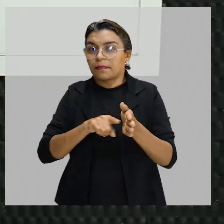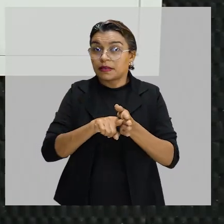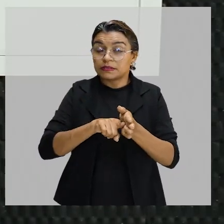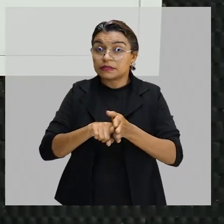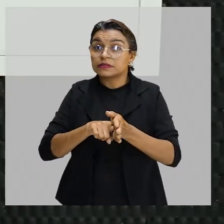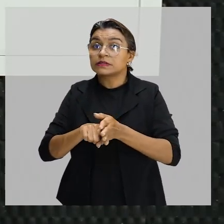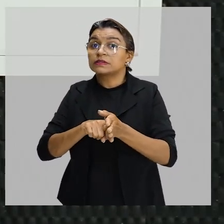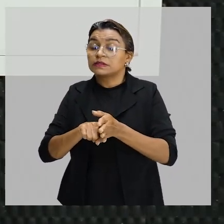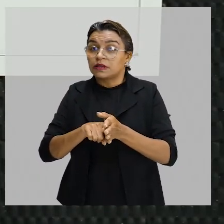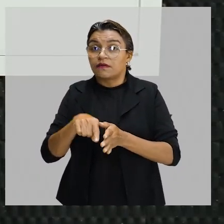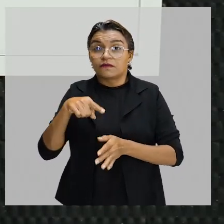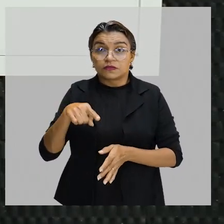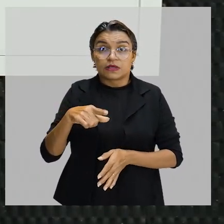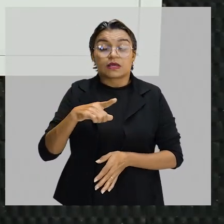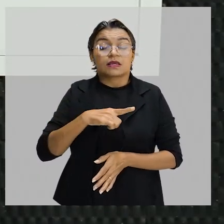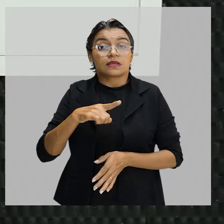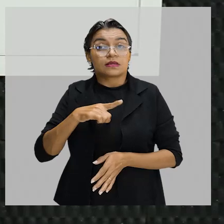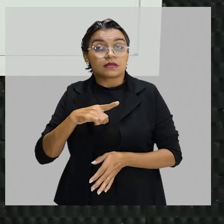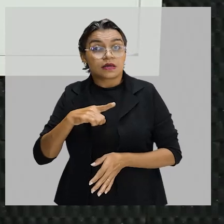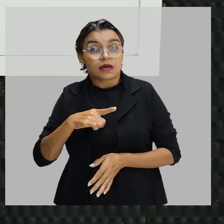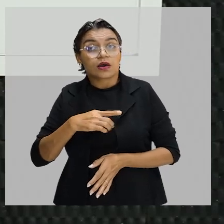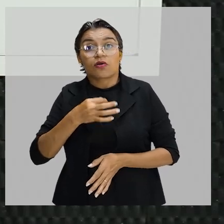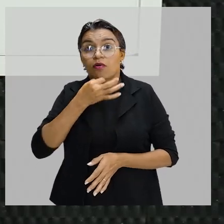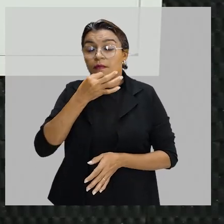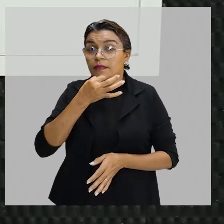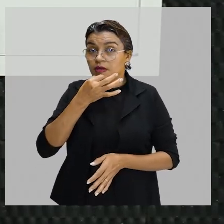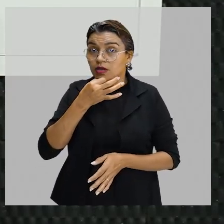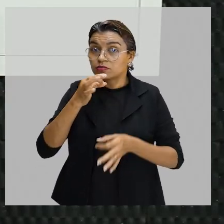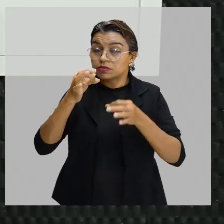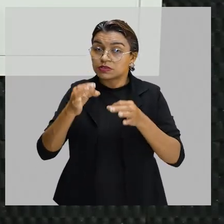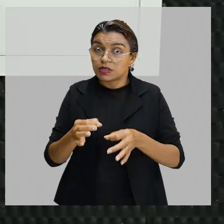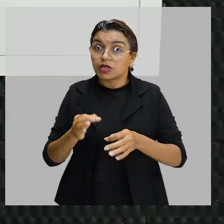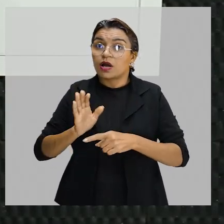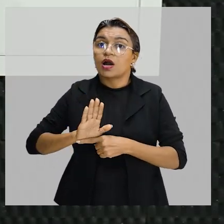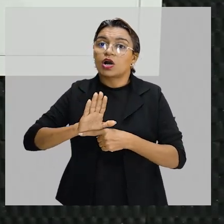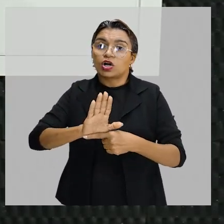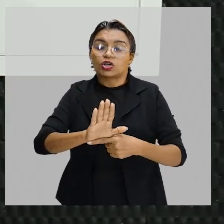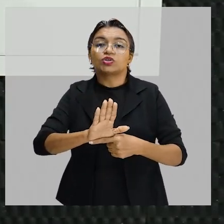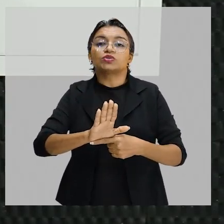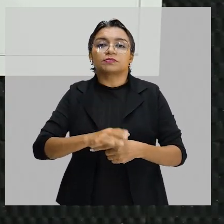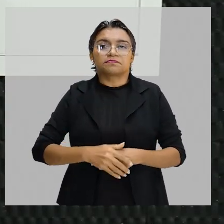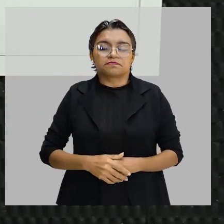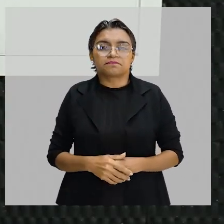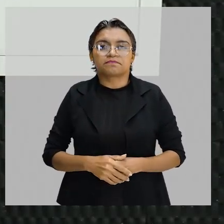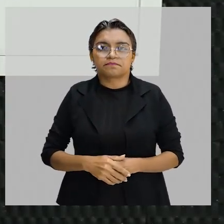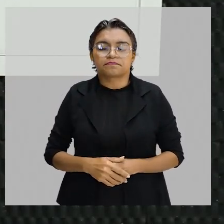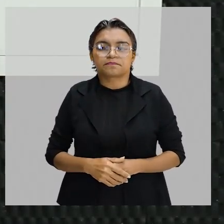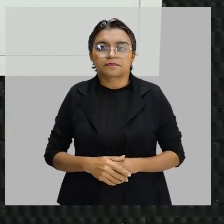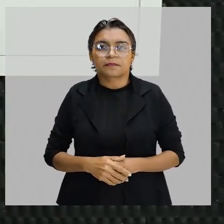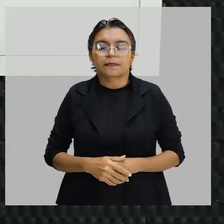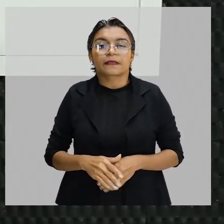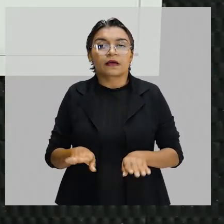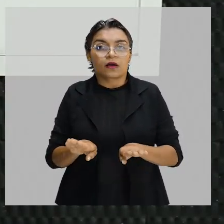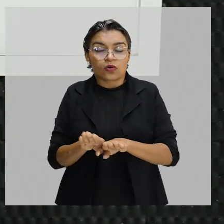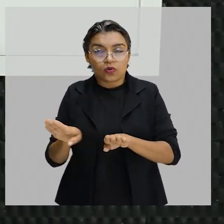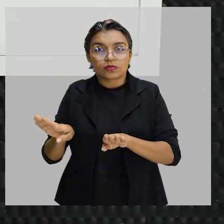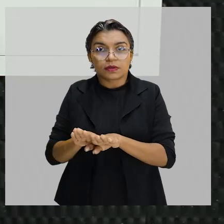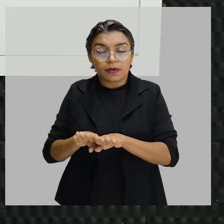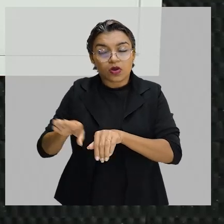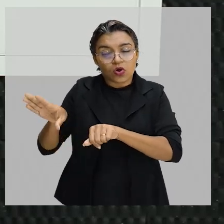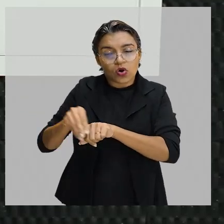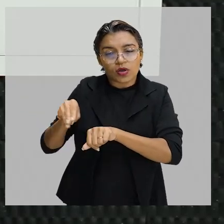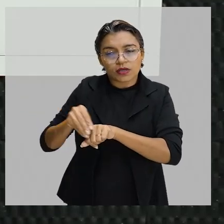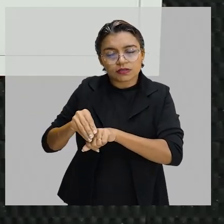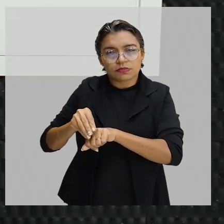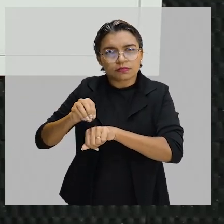né, considerações mais contundentes, até para contribuir com os senhores, levar mais conhecimentos e talvez uma